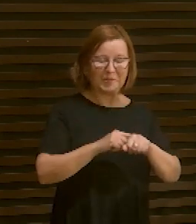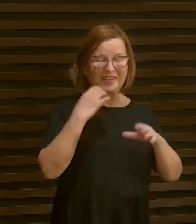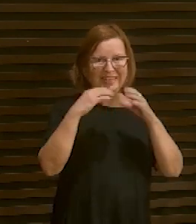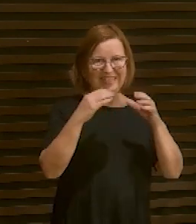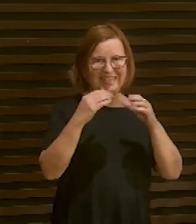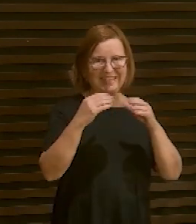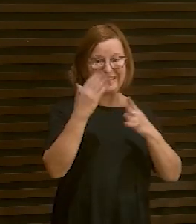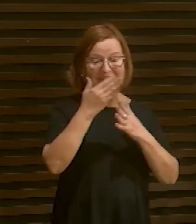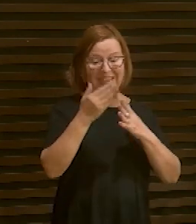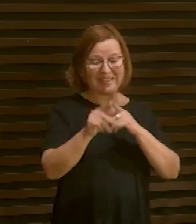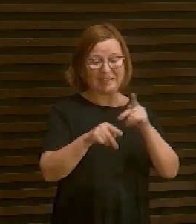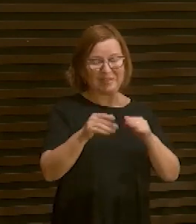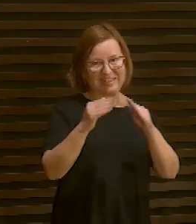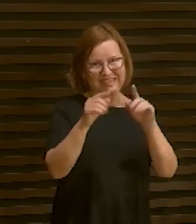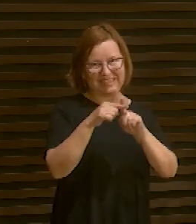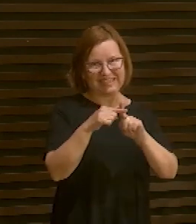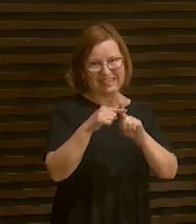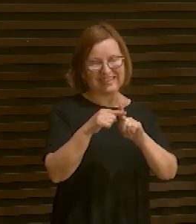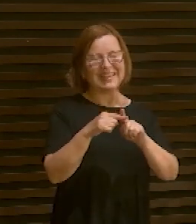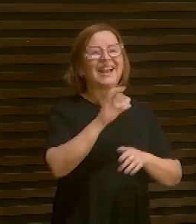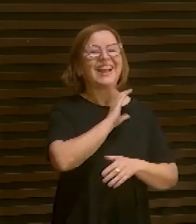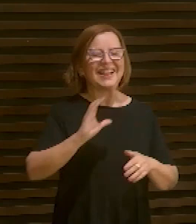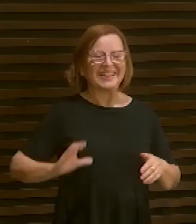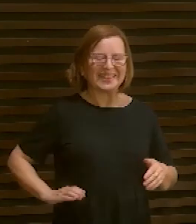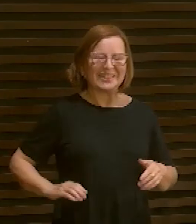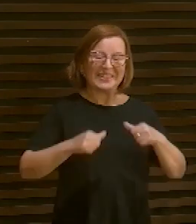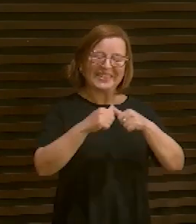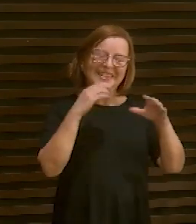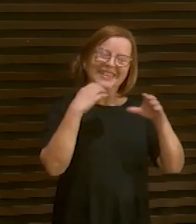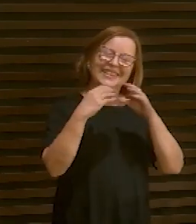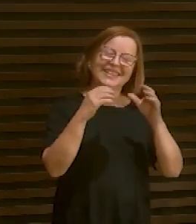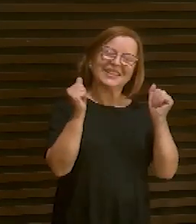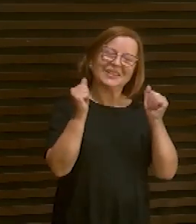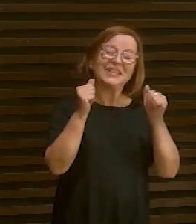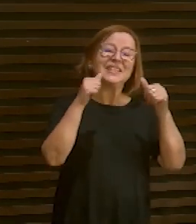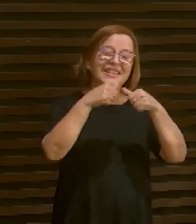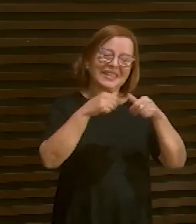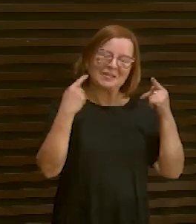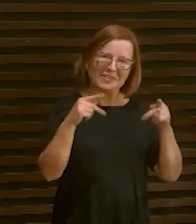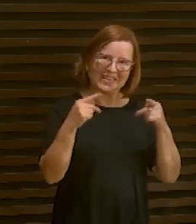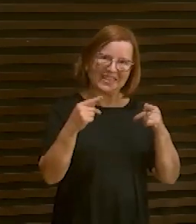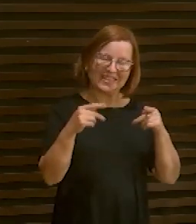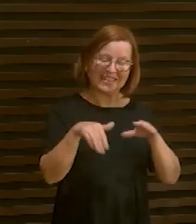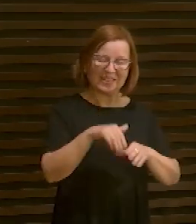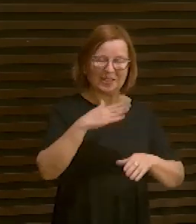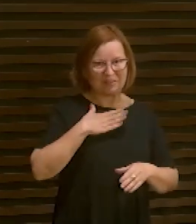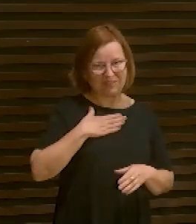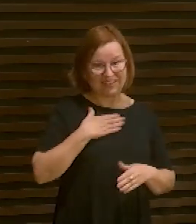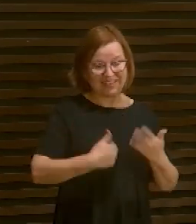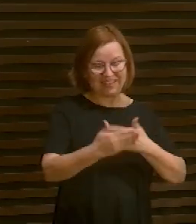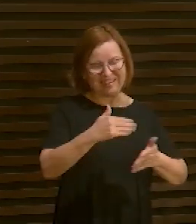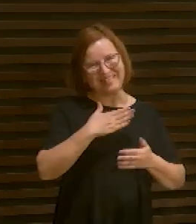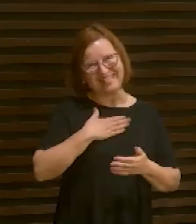no meio da congregação, é Cristo que está cantando, está pregando em mim e através